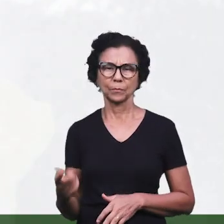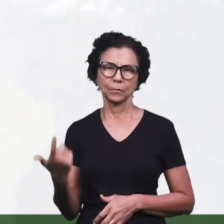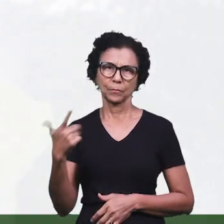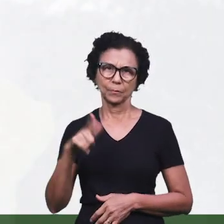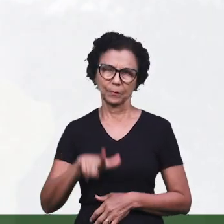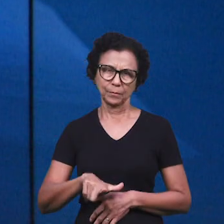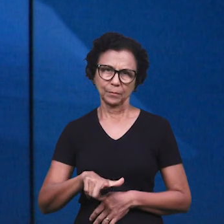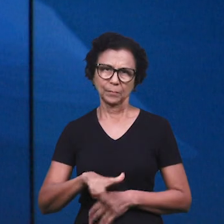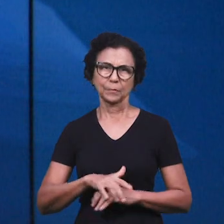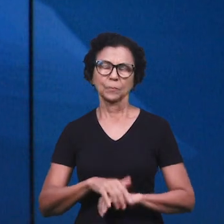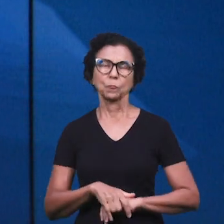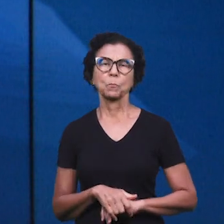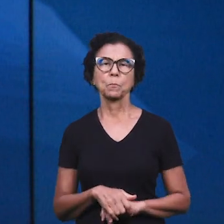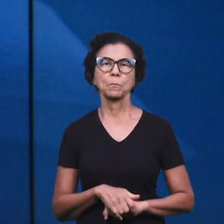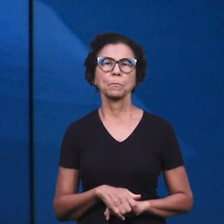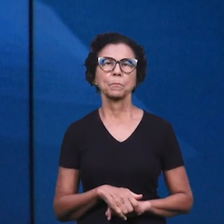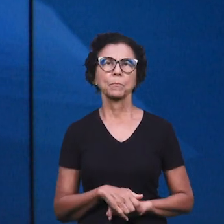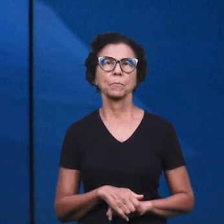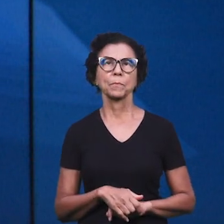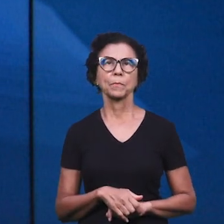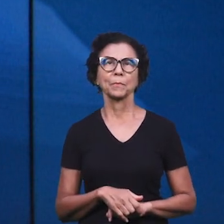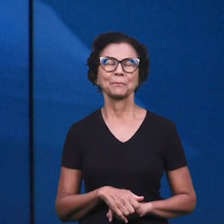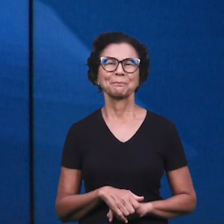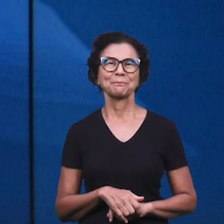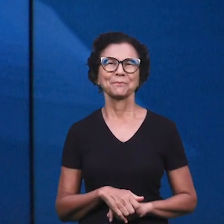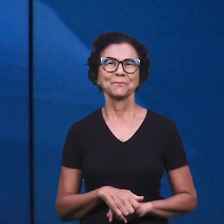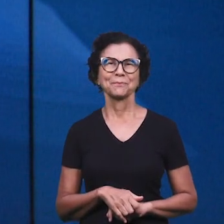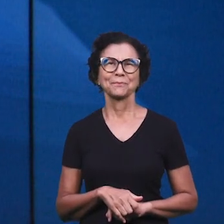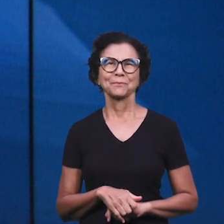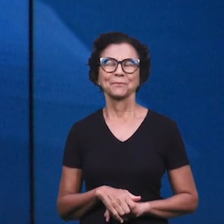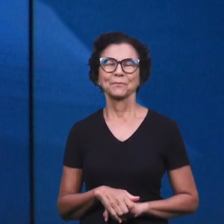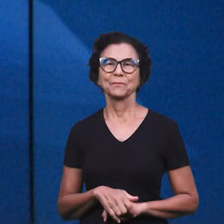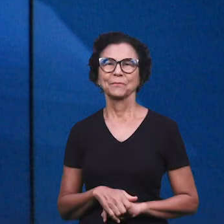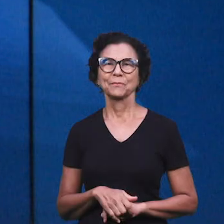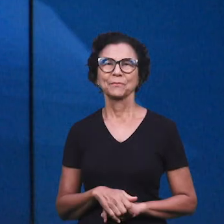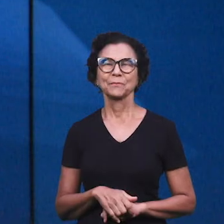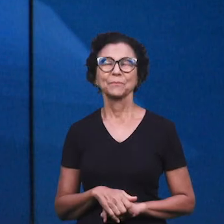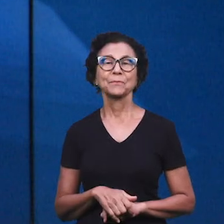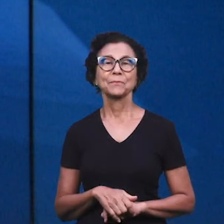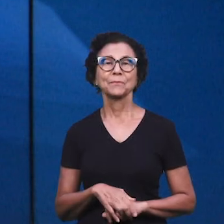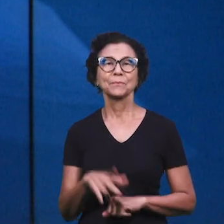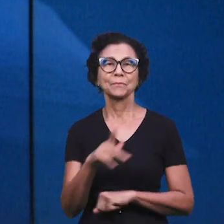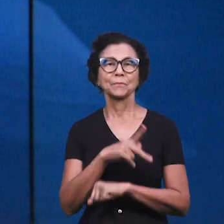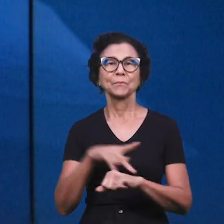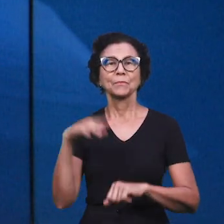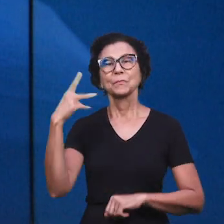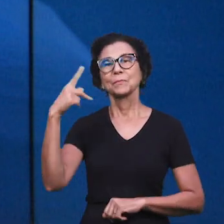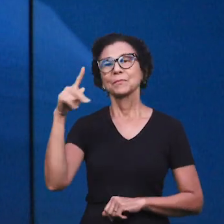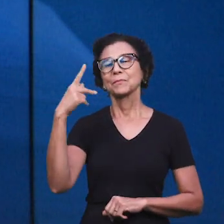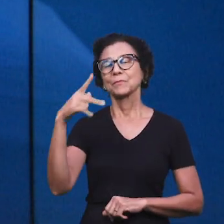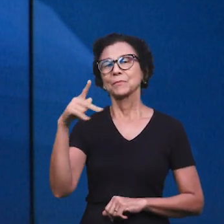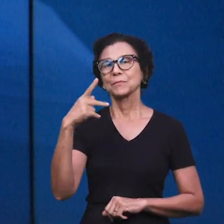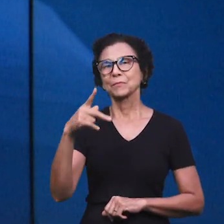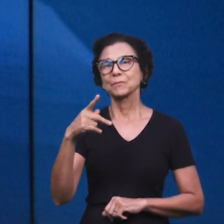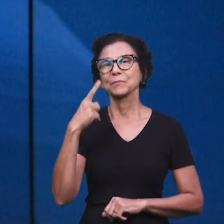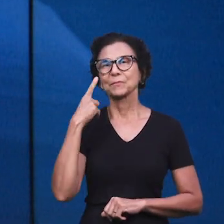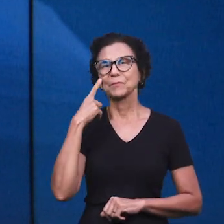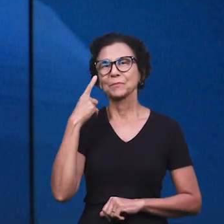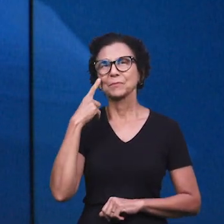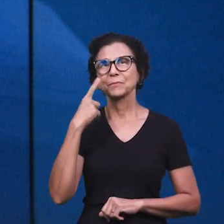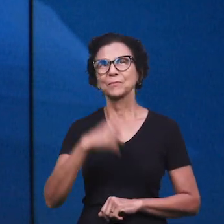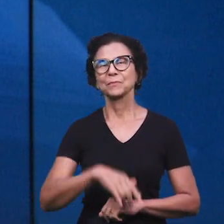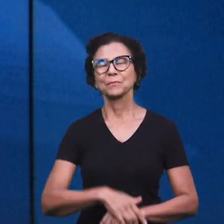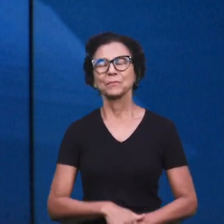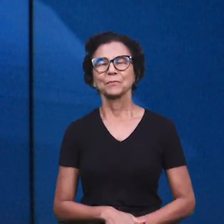vai responder é a nossa irmã, a Hannah Sanches. A Hannah Sanches, ela é da classe de crianças